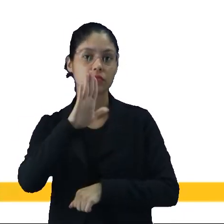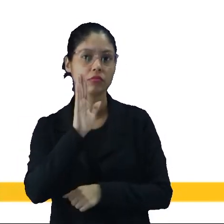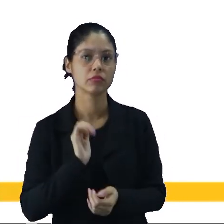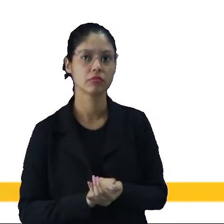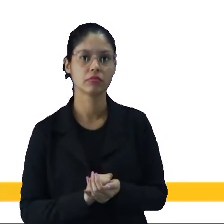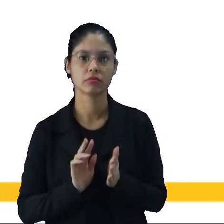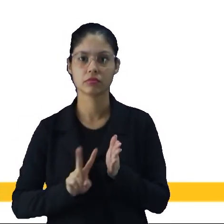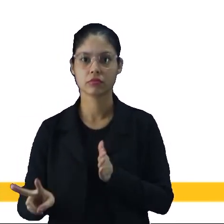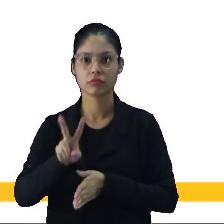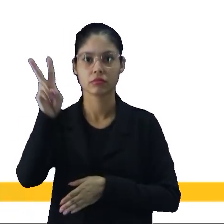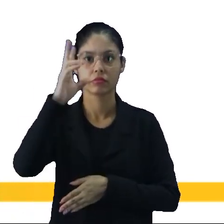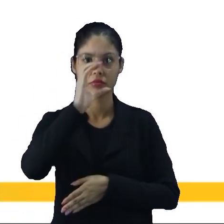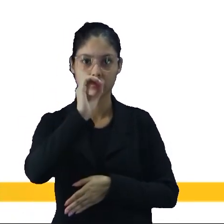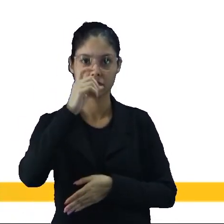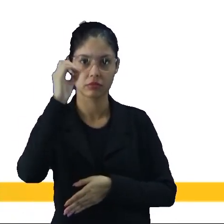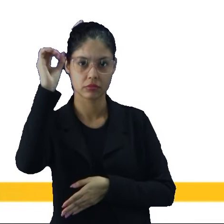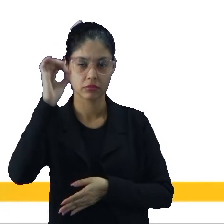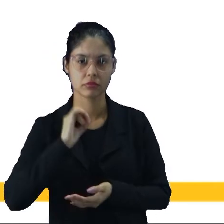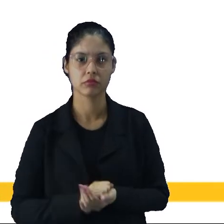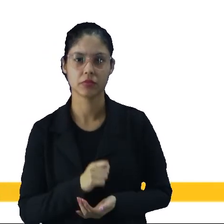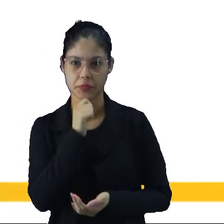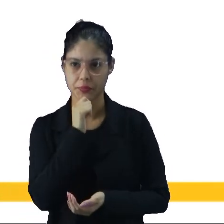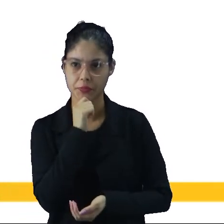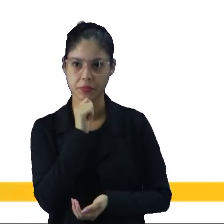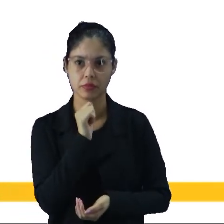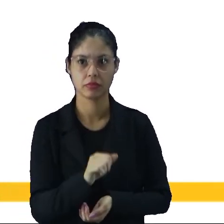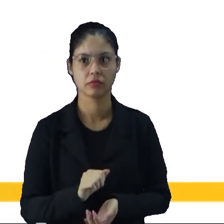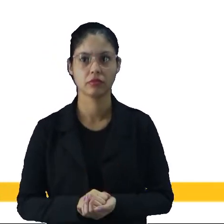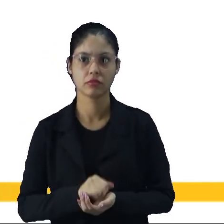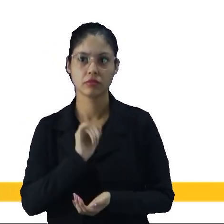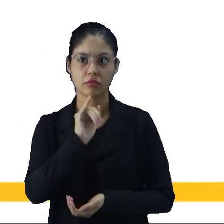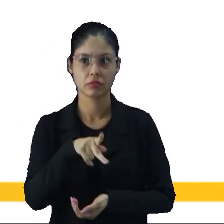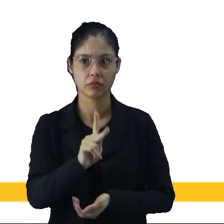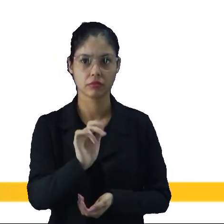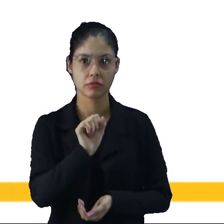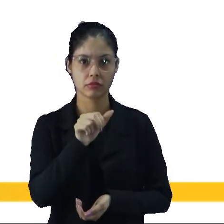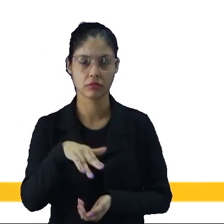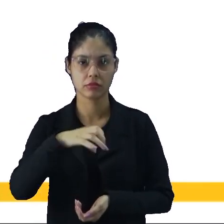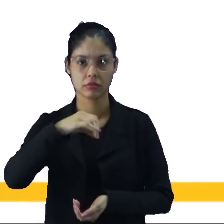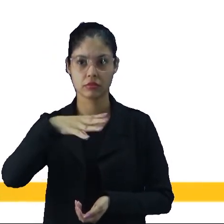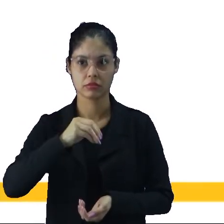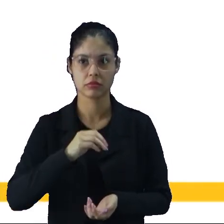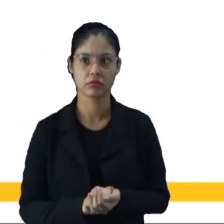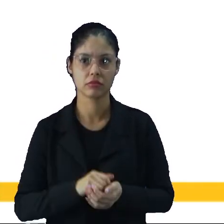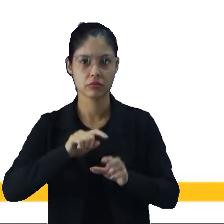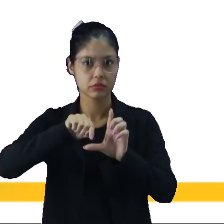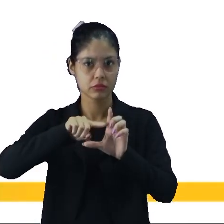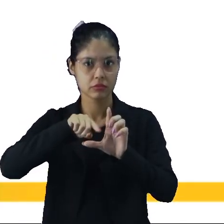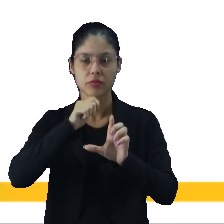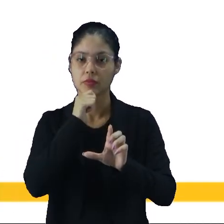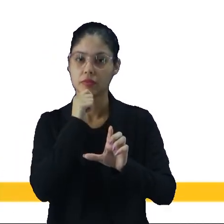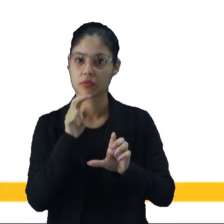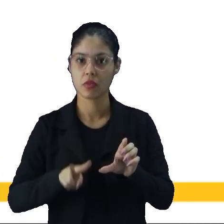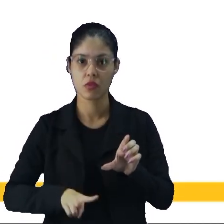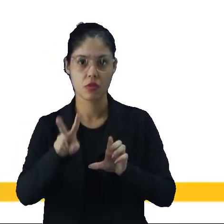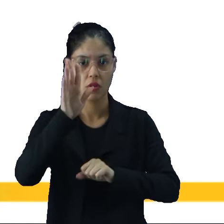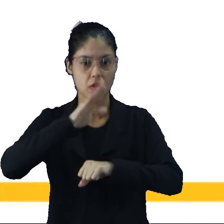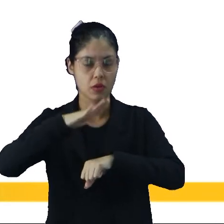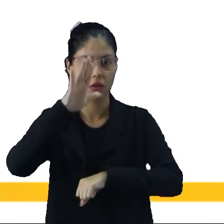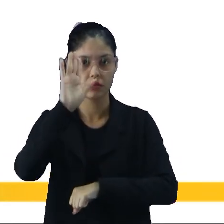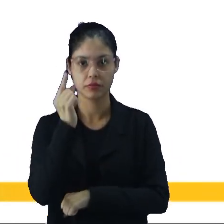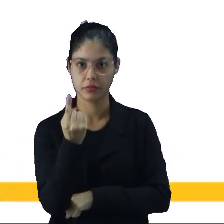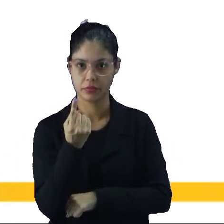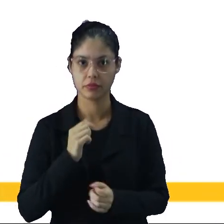quando x é igual a 90 graus. Então, temos que I é igual a K vezes seno de 90. O ângulo de 90 me dá o valor máximo, que é